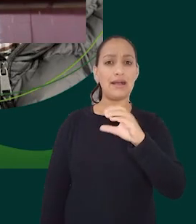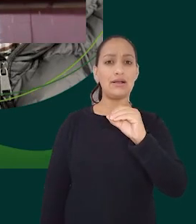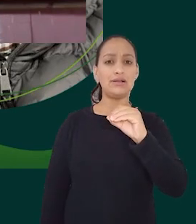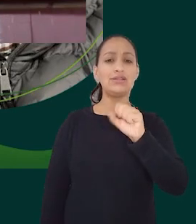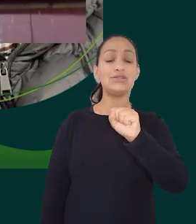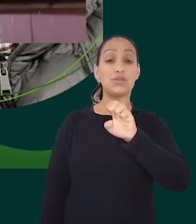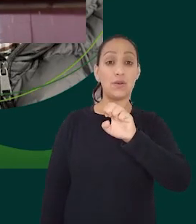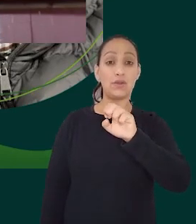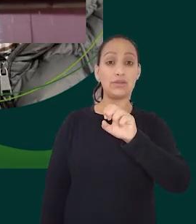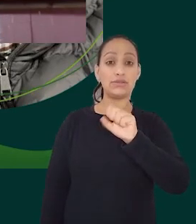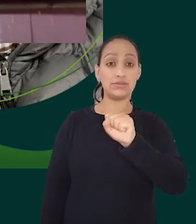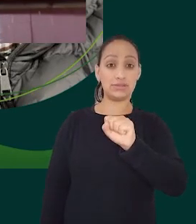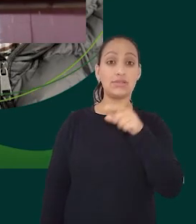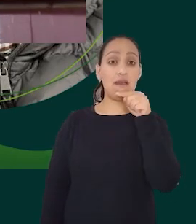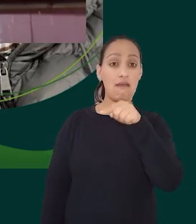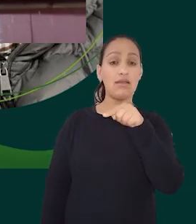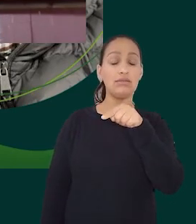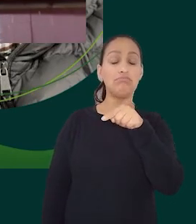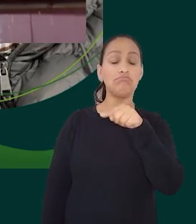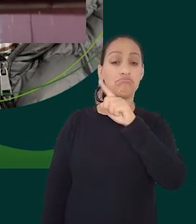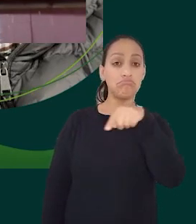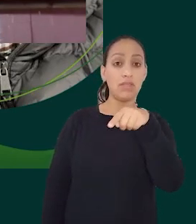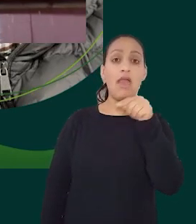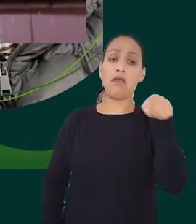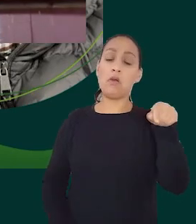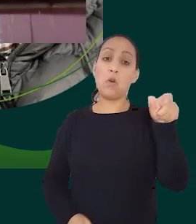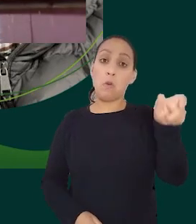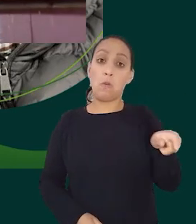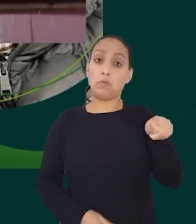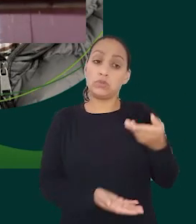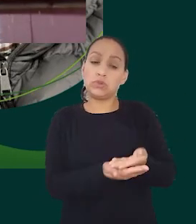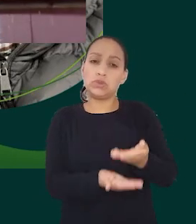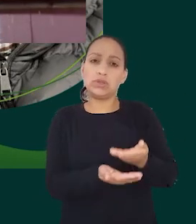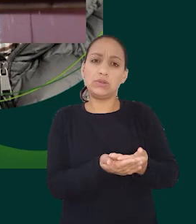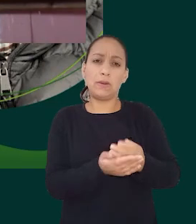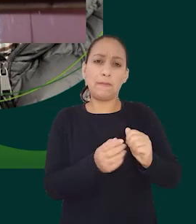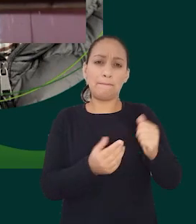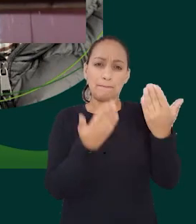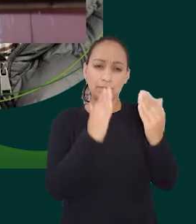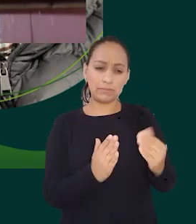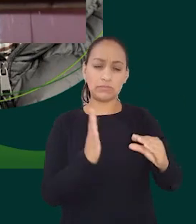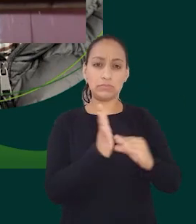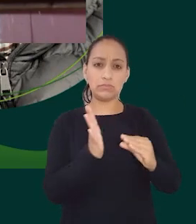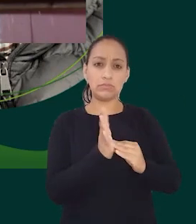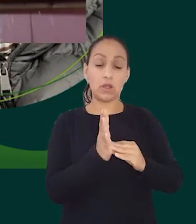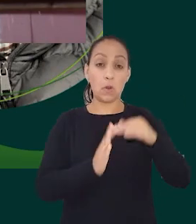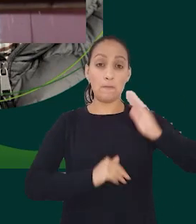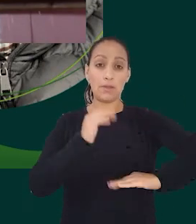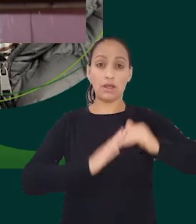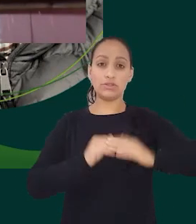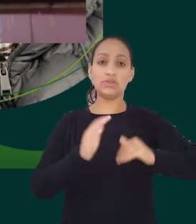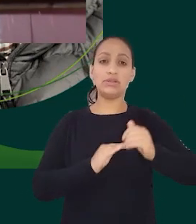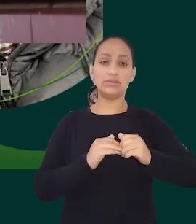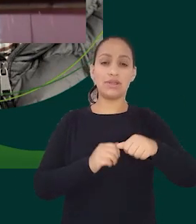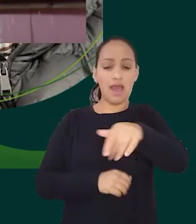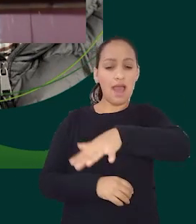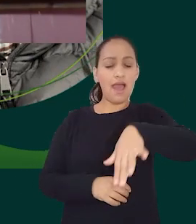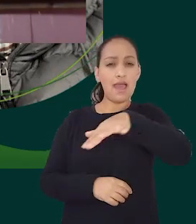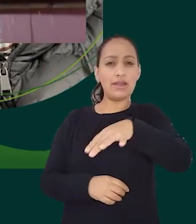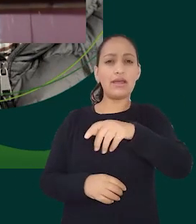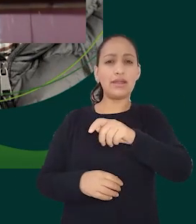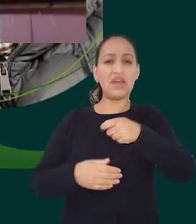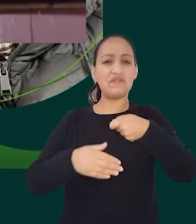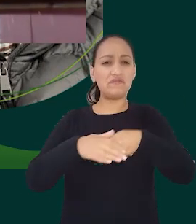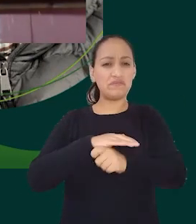ele está estudando machine learning aplicado ao mercado financeiro, tá? Então, a ideia é tentar